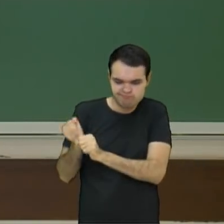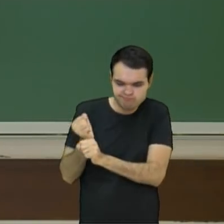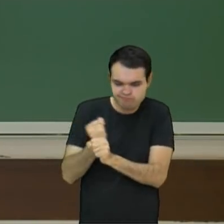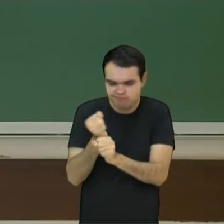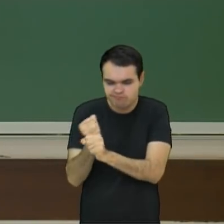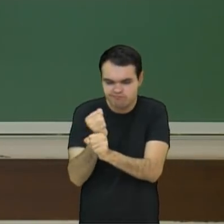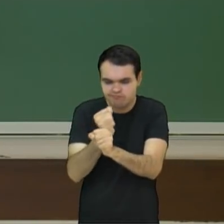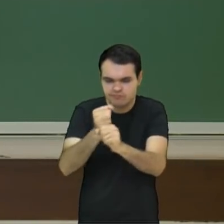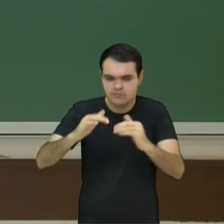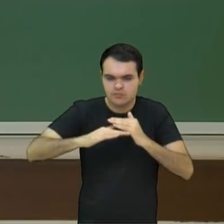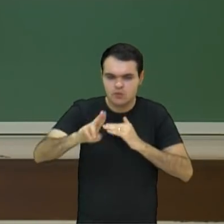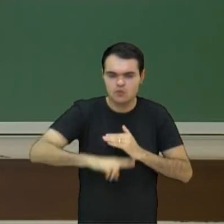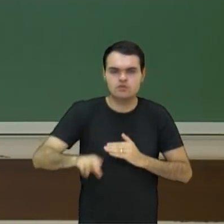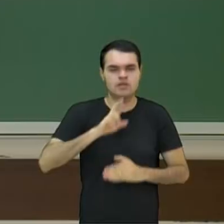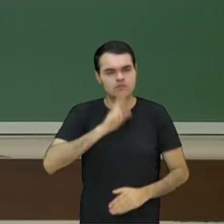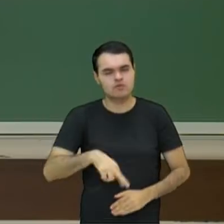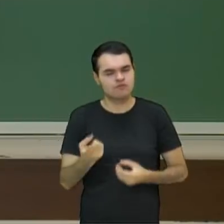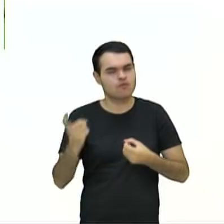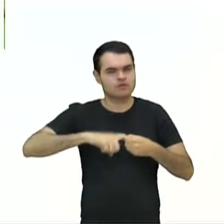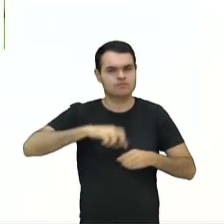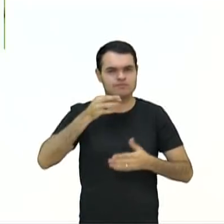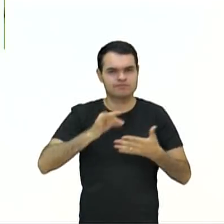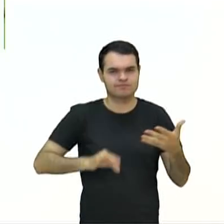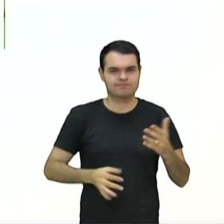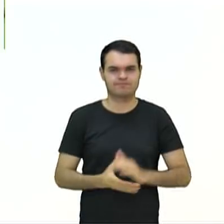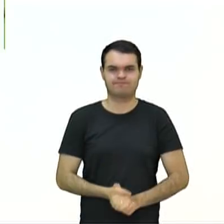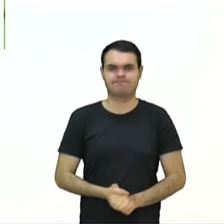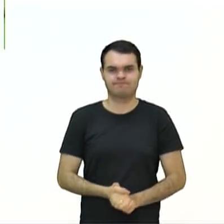construção e uso da estrada? Responda, a gente já volta para corrigir.